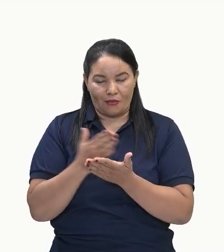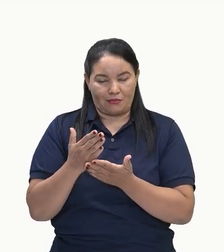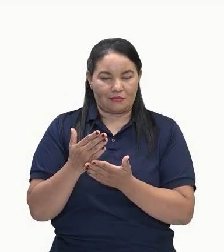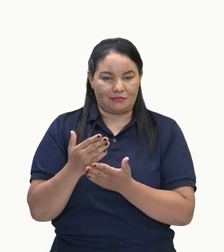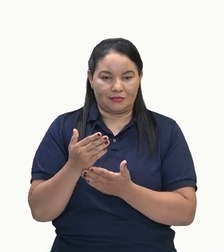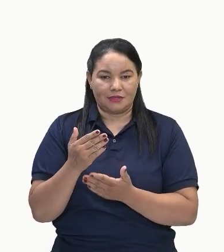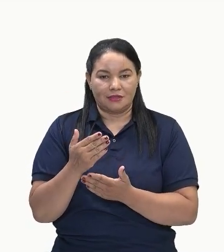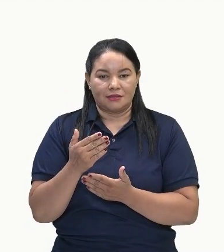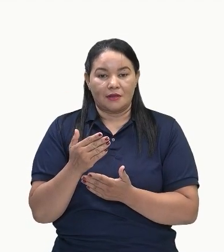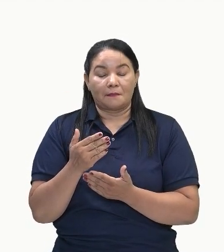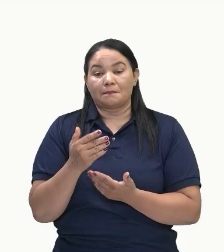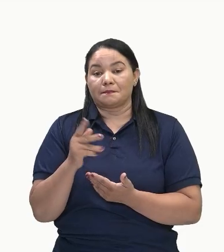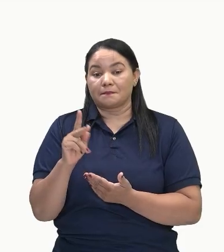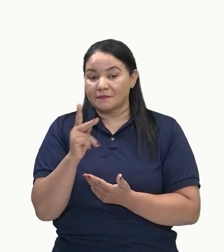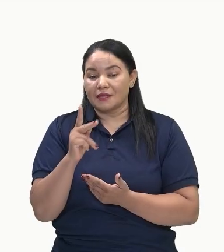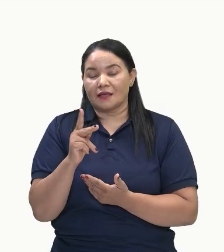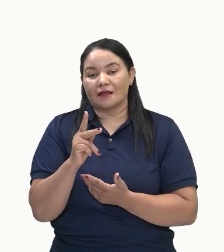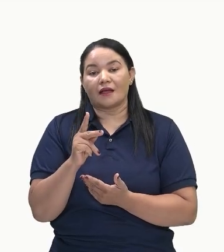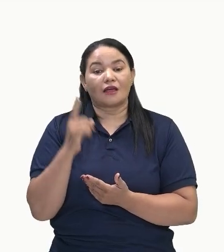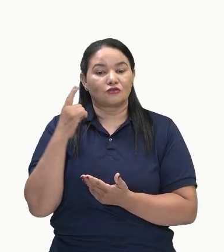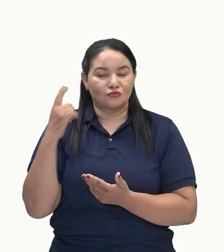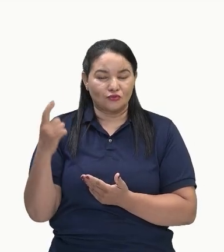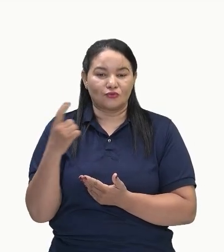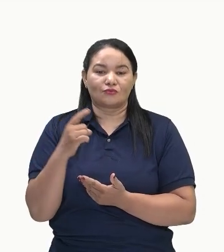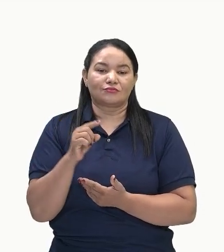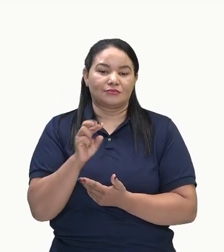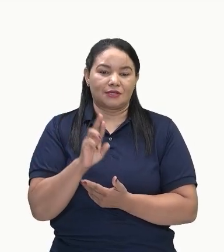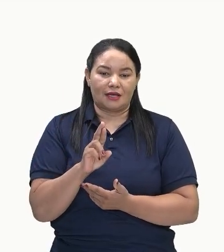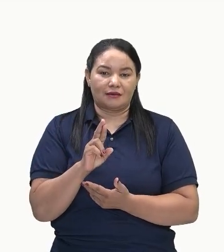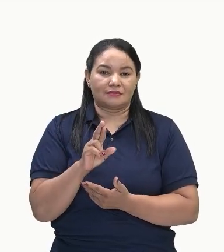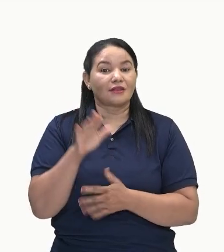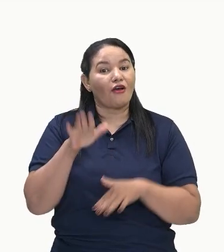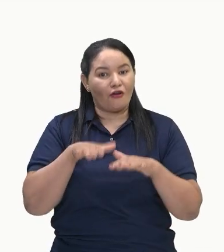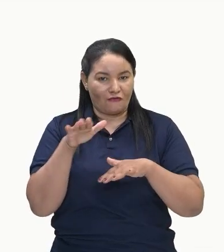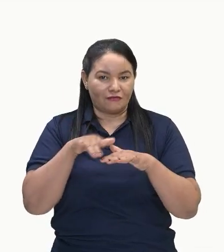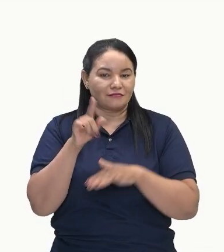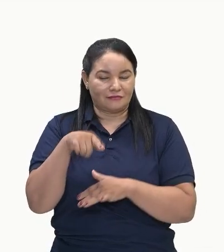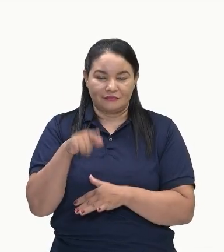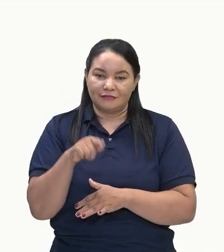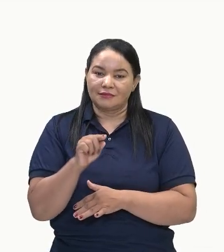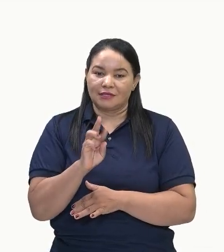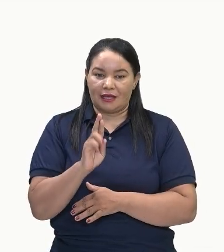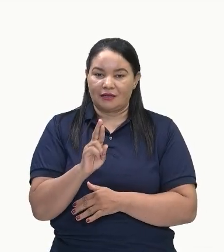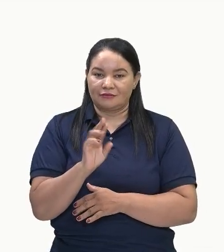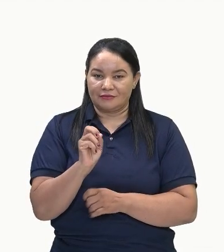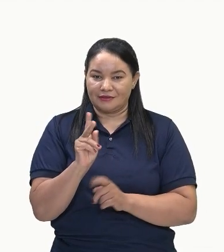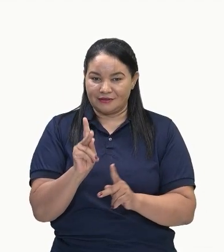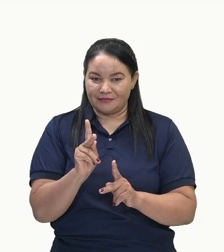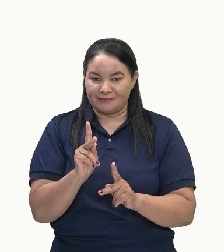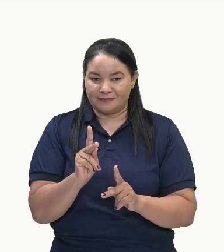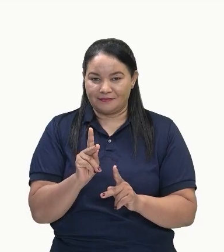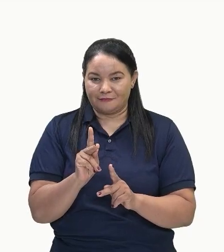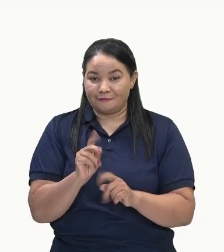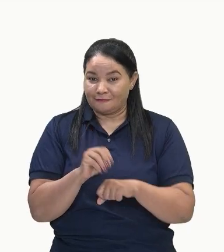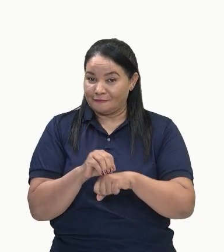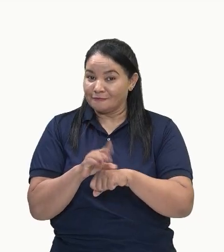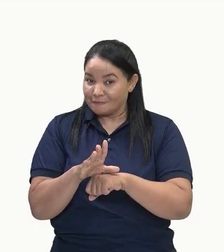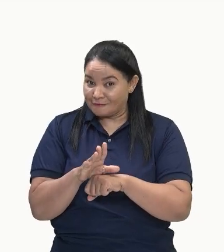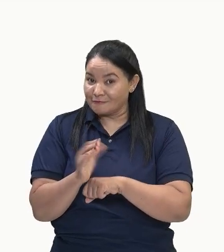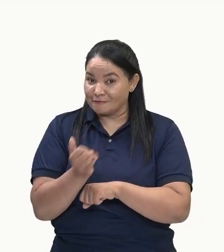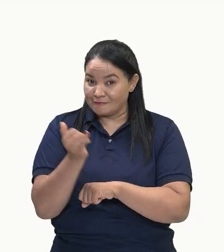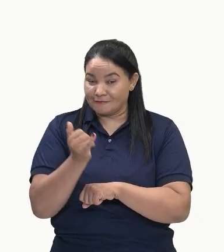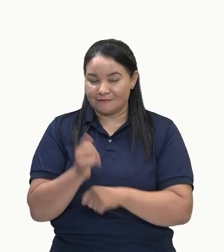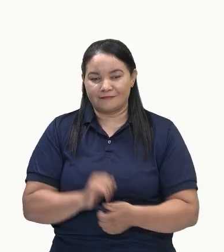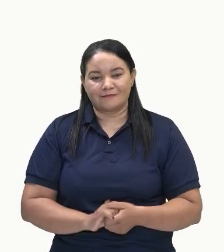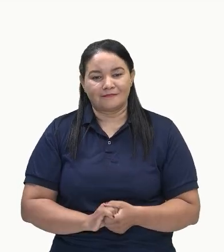no início da palavra, vai ser um som muito provável, muito próximo de R, tá certo? Essa é uma dica importante, ok?